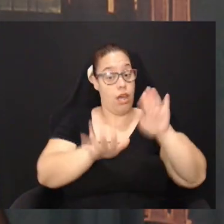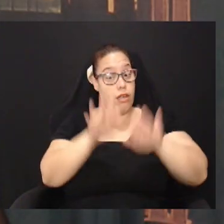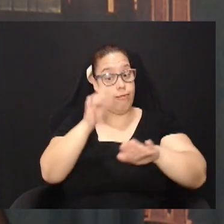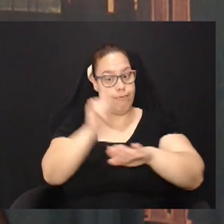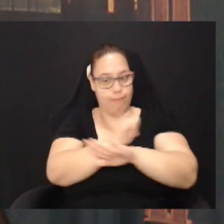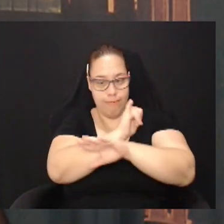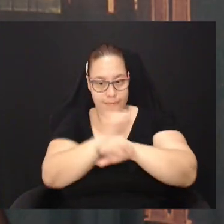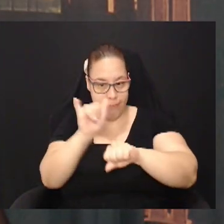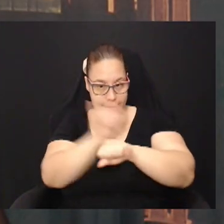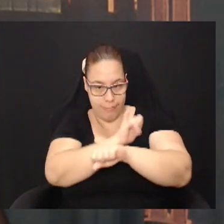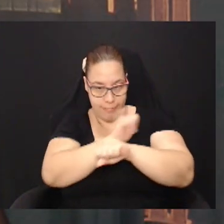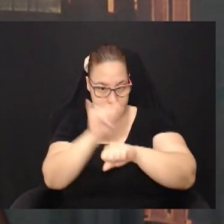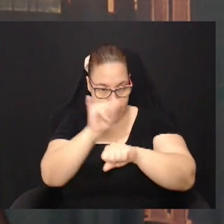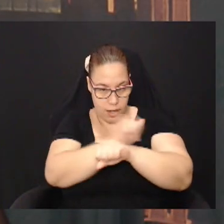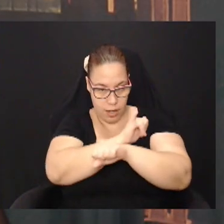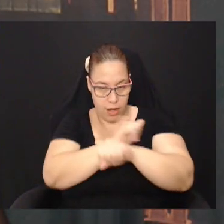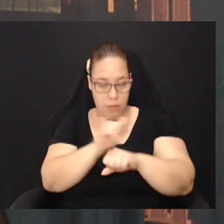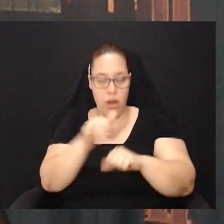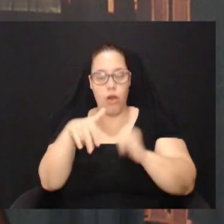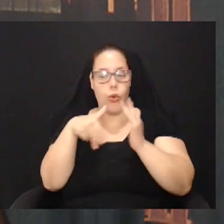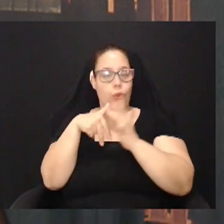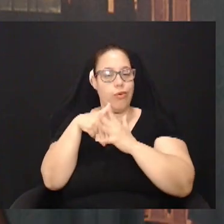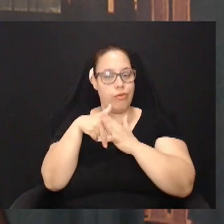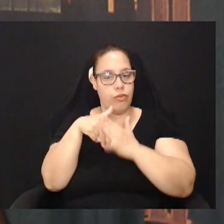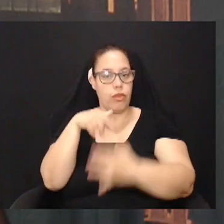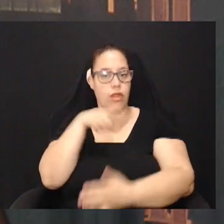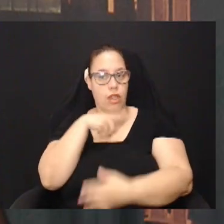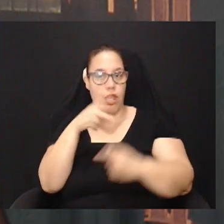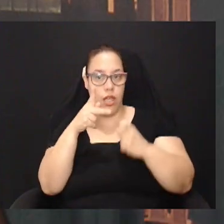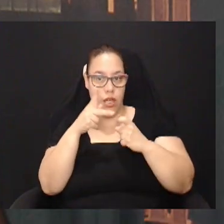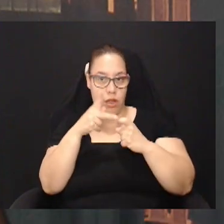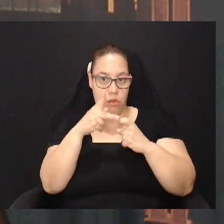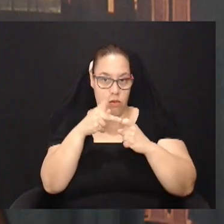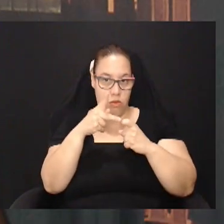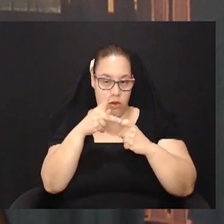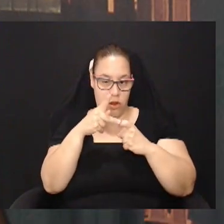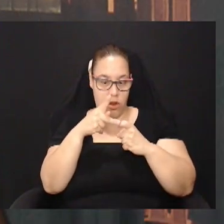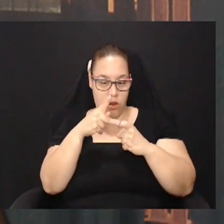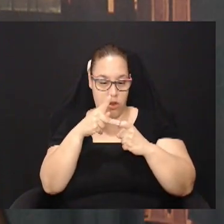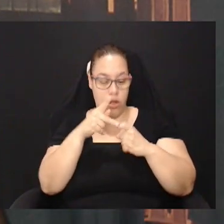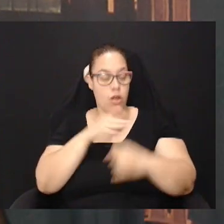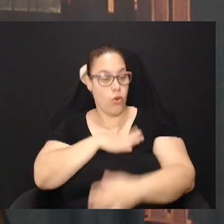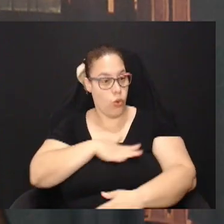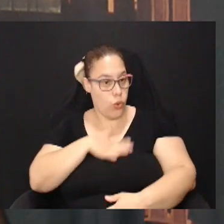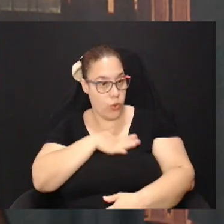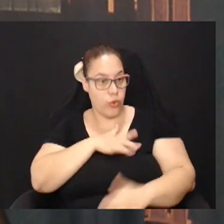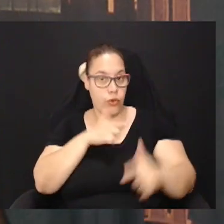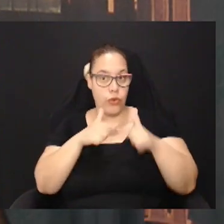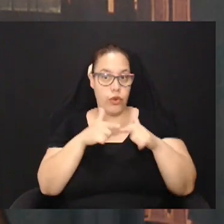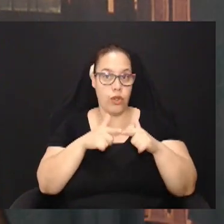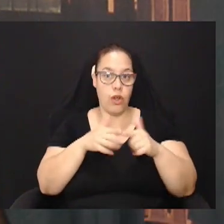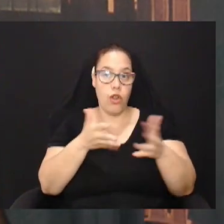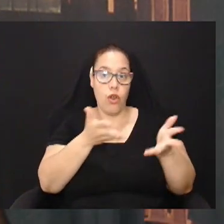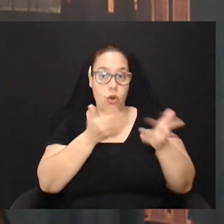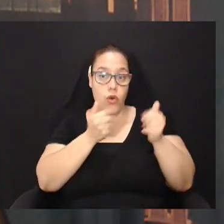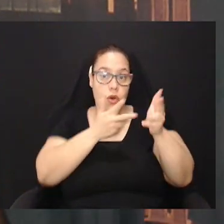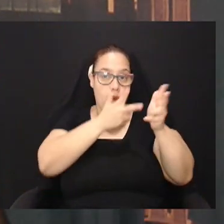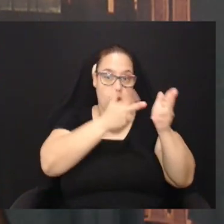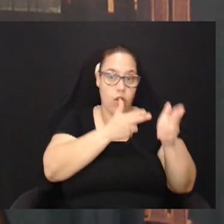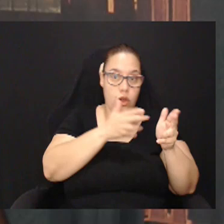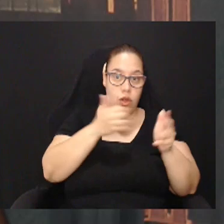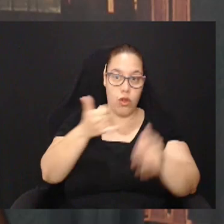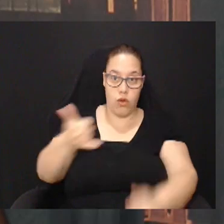pacientes, e tem até um pediatra muito legal que eu gosto muito do trabalho dele, vamos dormir? Então você vai pegar o celular, colocar no